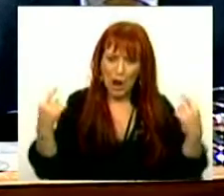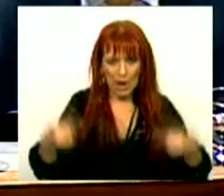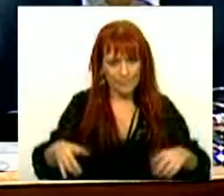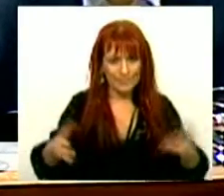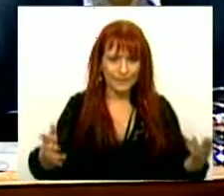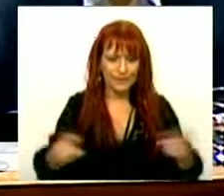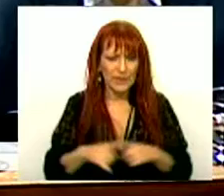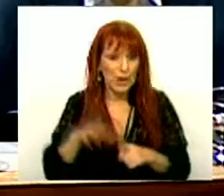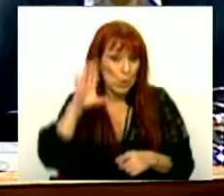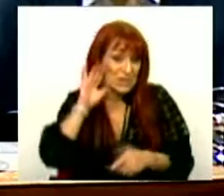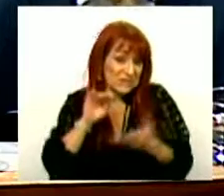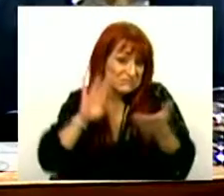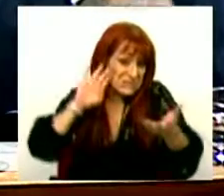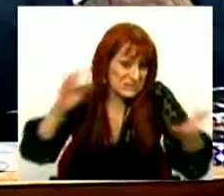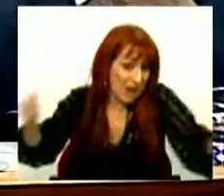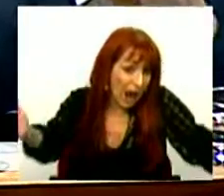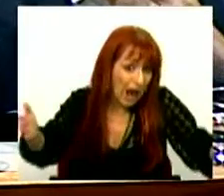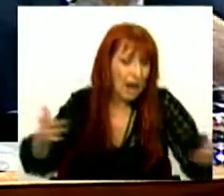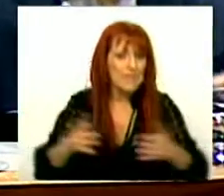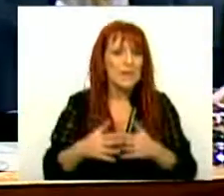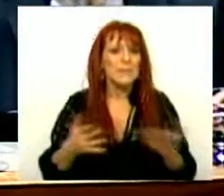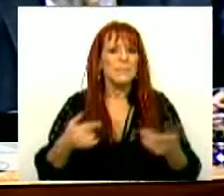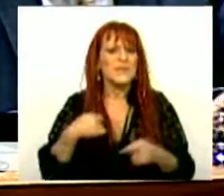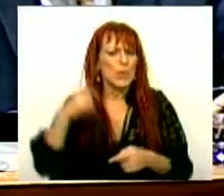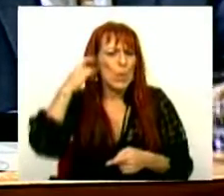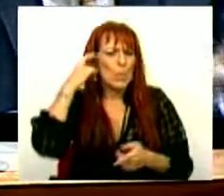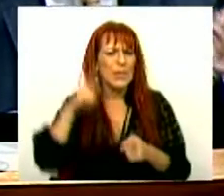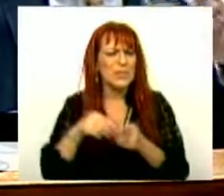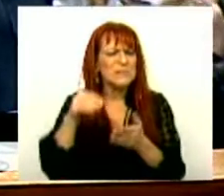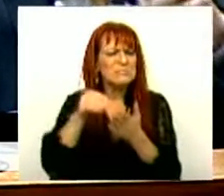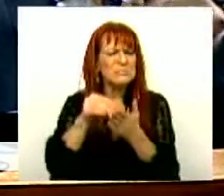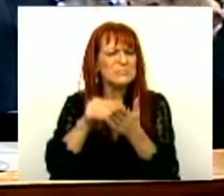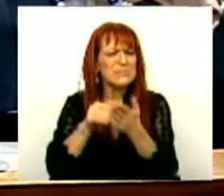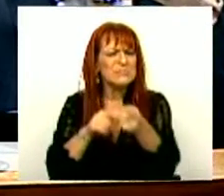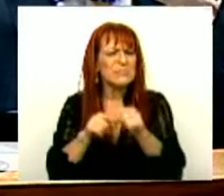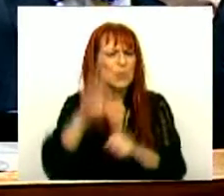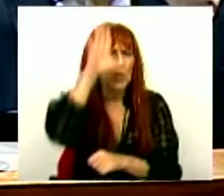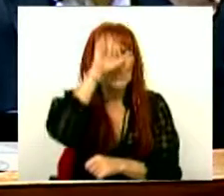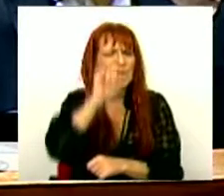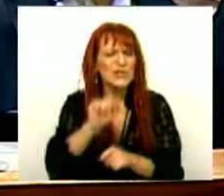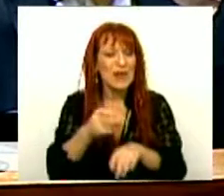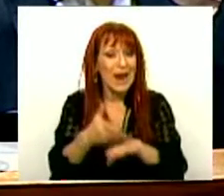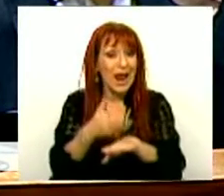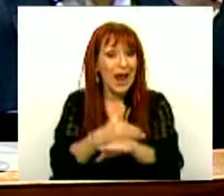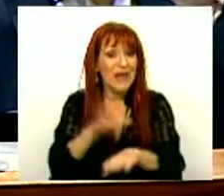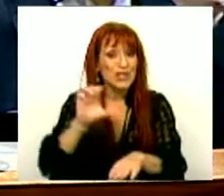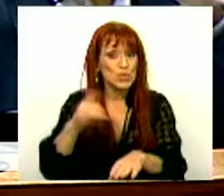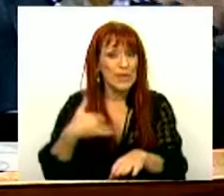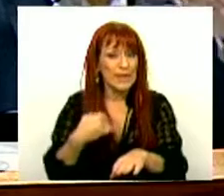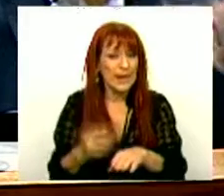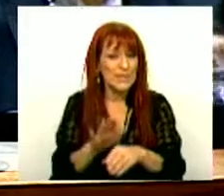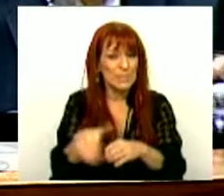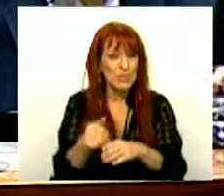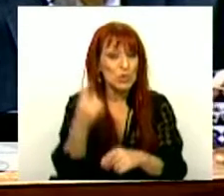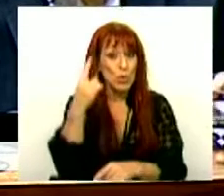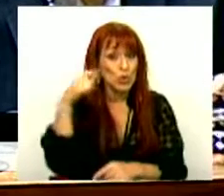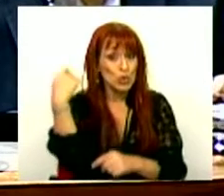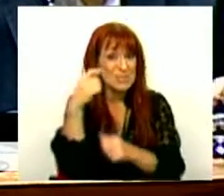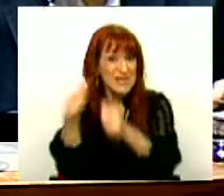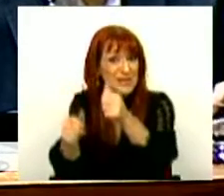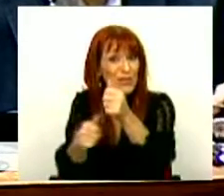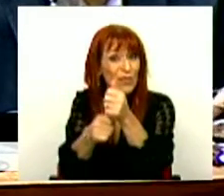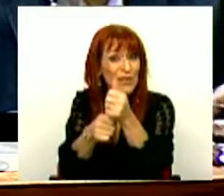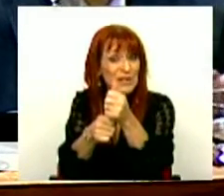aliás, não sei se sabem, mas já até acho que aliás foi introduzido por um governo em que o CDS participou, um dos